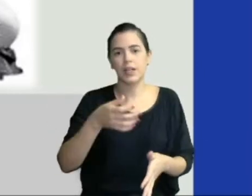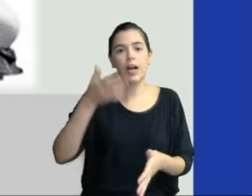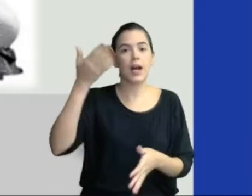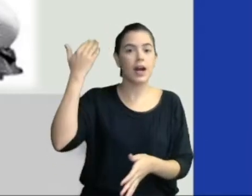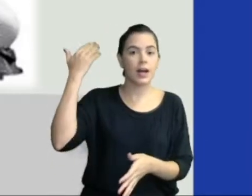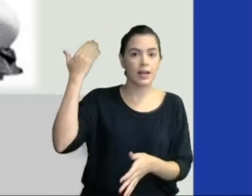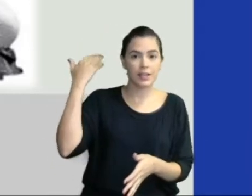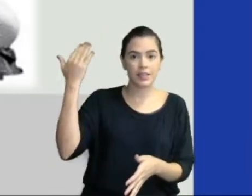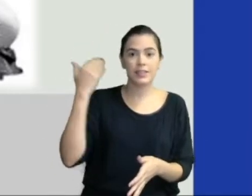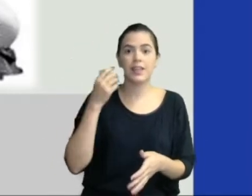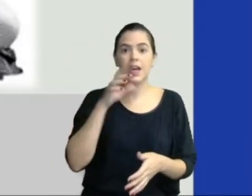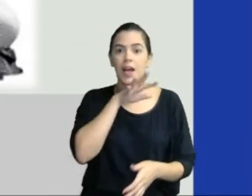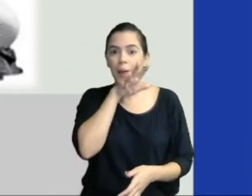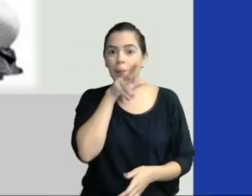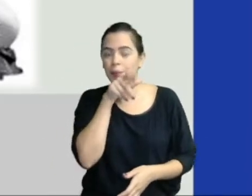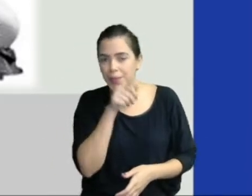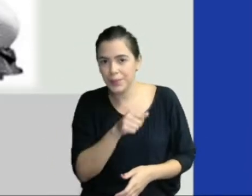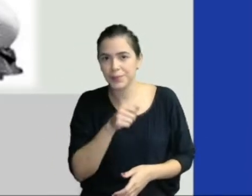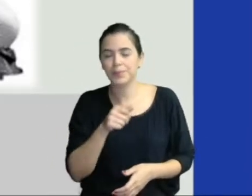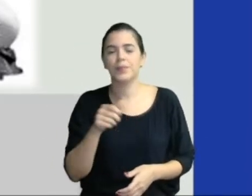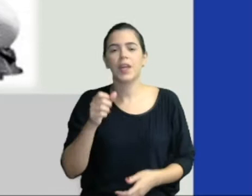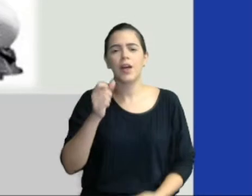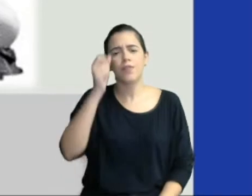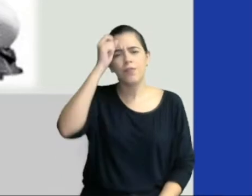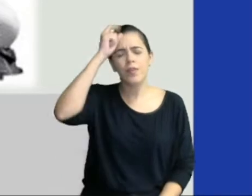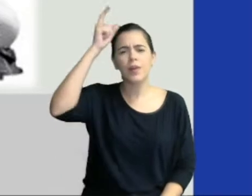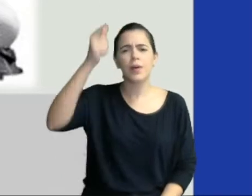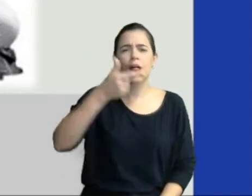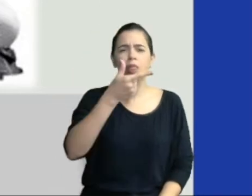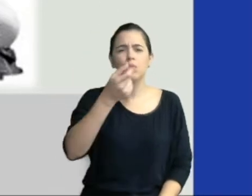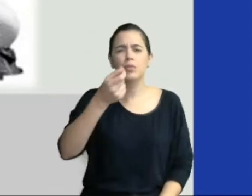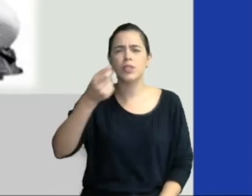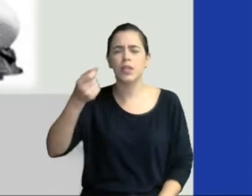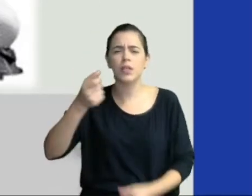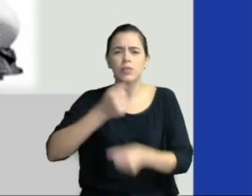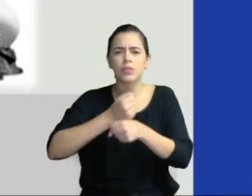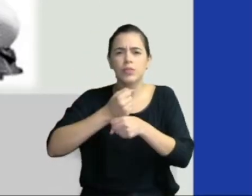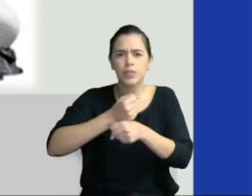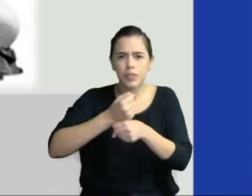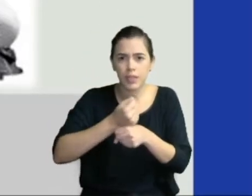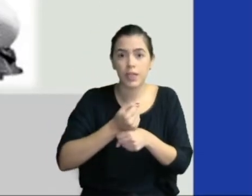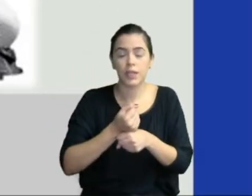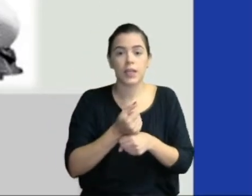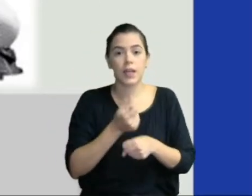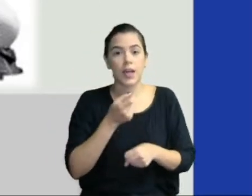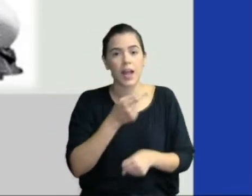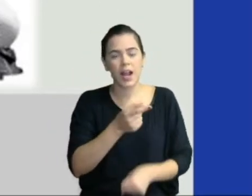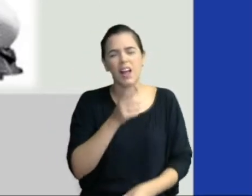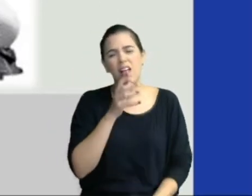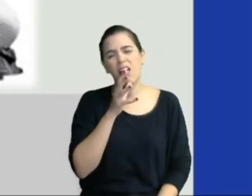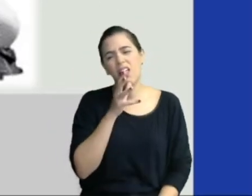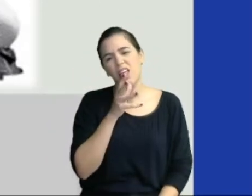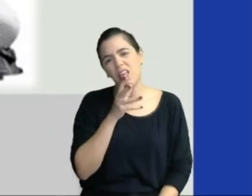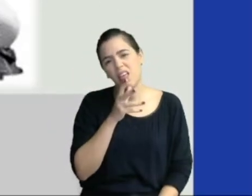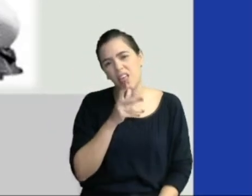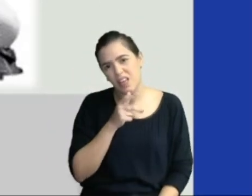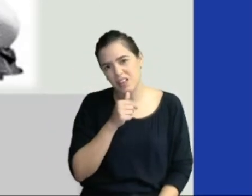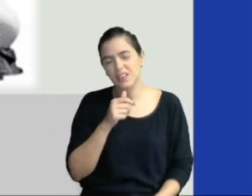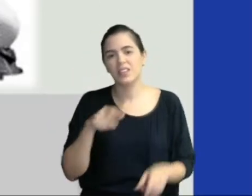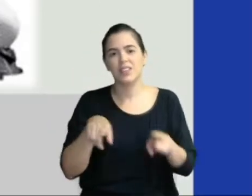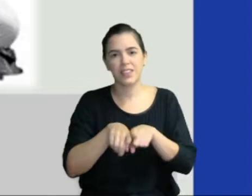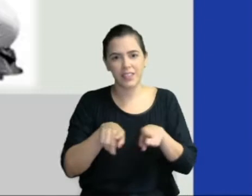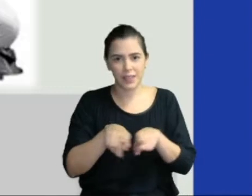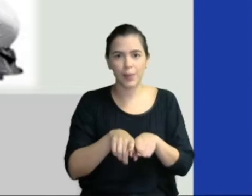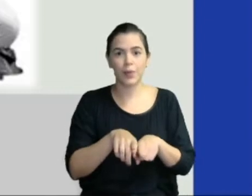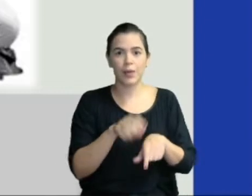animais. A locomotiva foi inventada há cerca de 200 anos. Por precaução, era ela lenta e também porque era movida